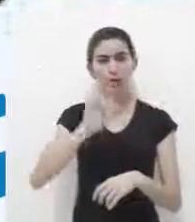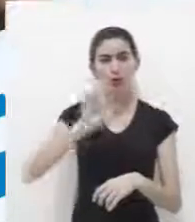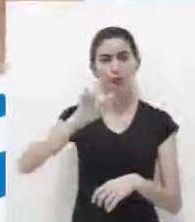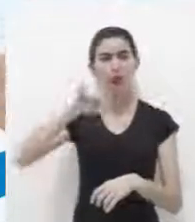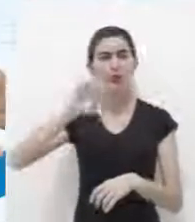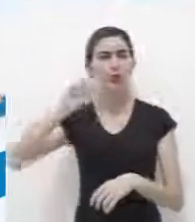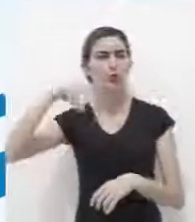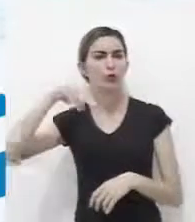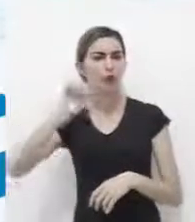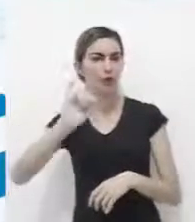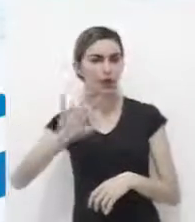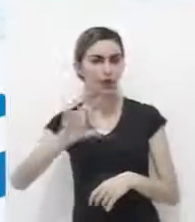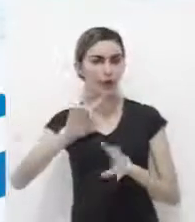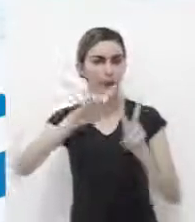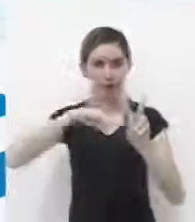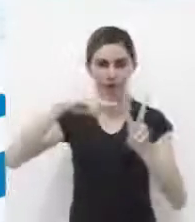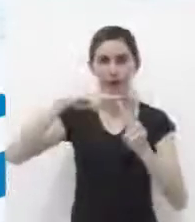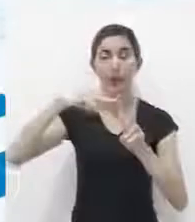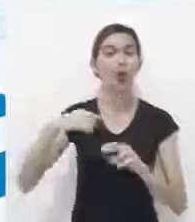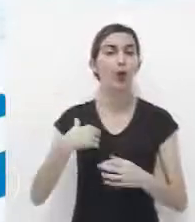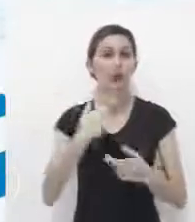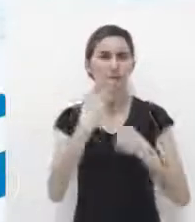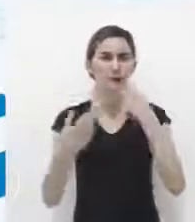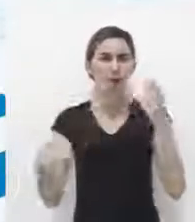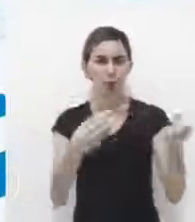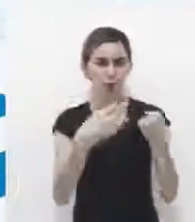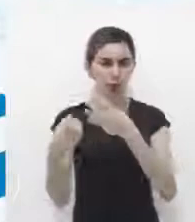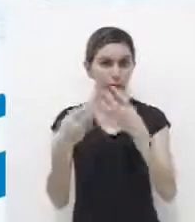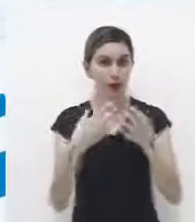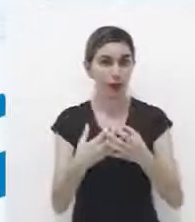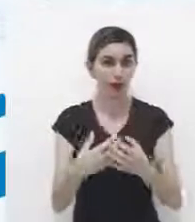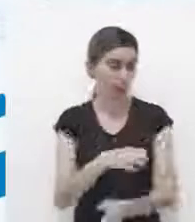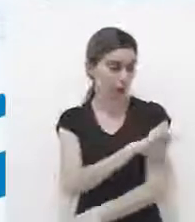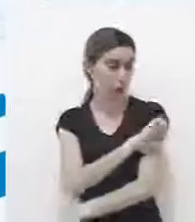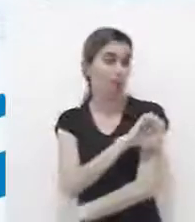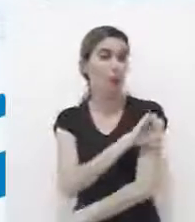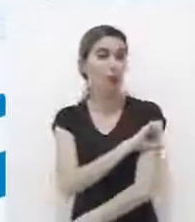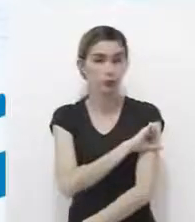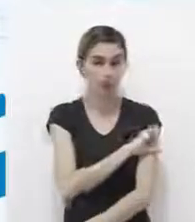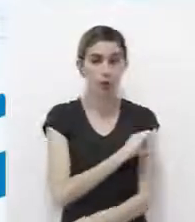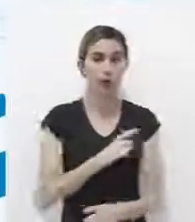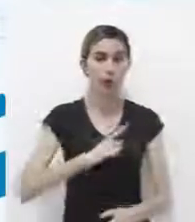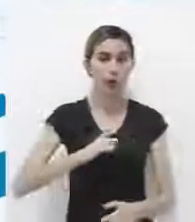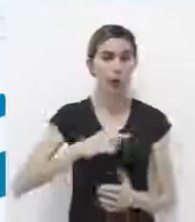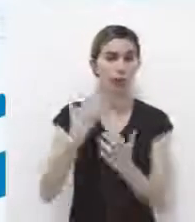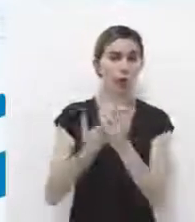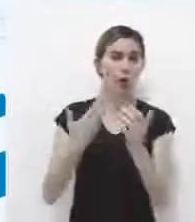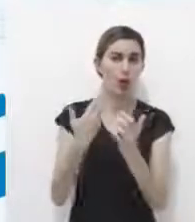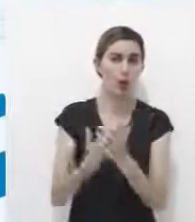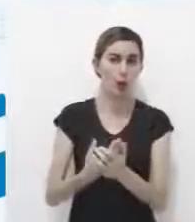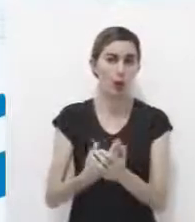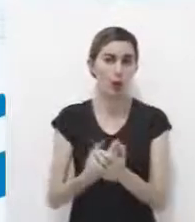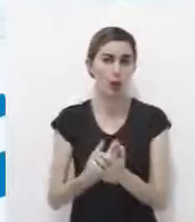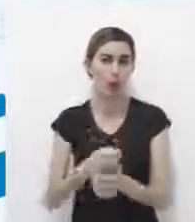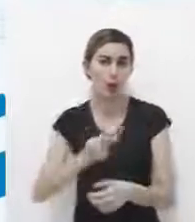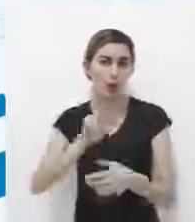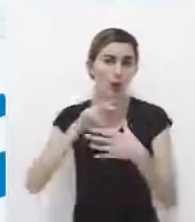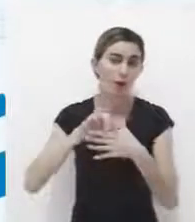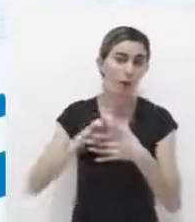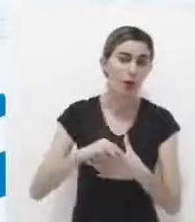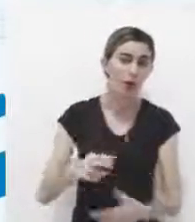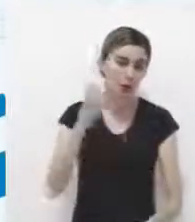sobre números irracionais. Mas eu quero falar sobre uma novidade aí. Galera do nono ano tá tendo aula